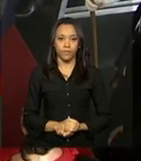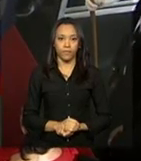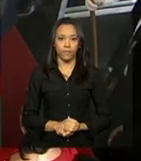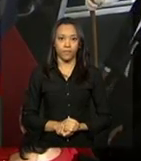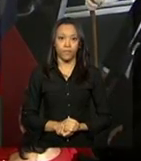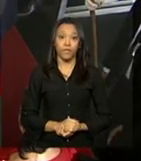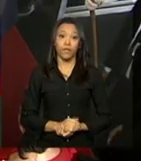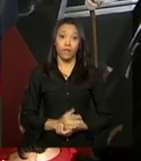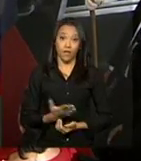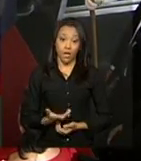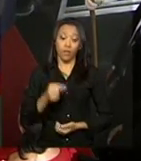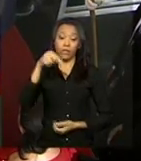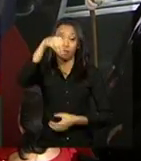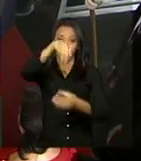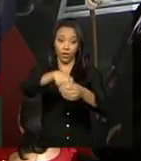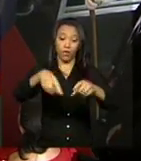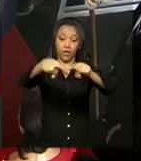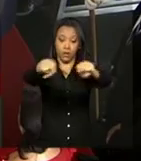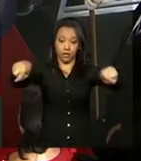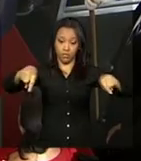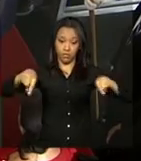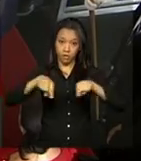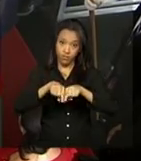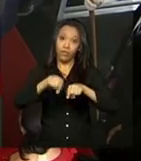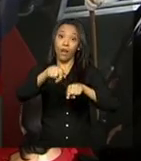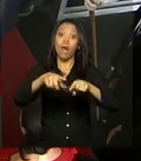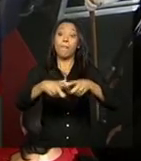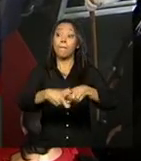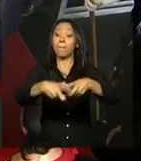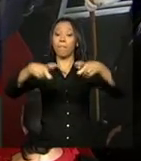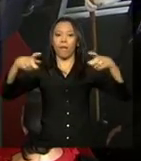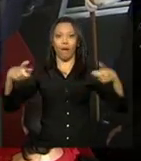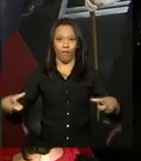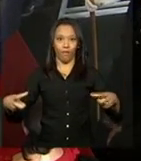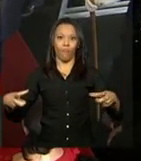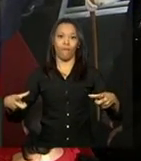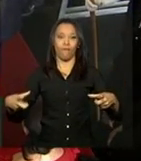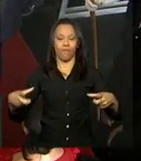E é no plenário da Câmara, Luciano, porque lá é maior, né? Afinal de contas, cabem aí os